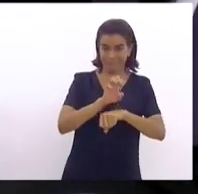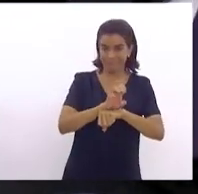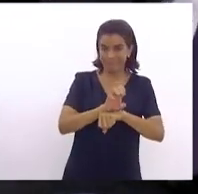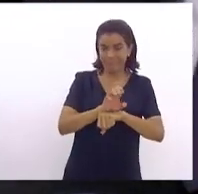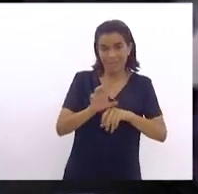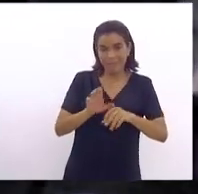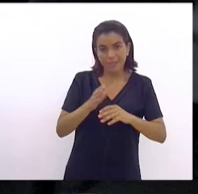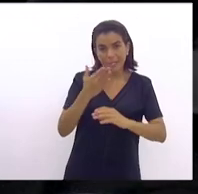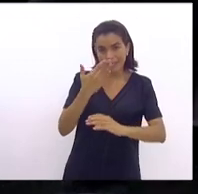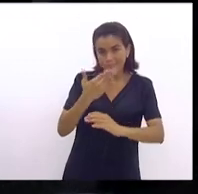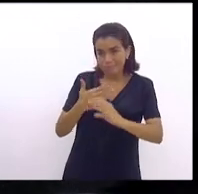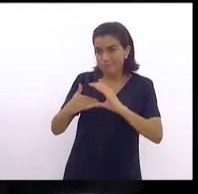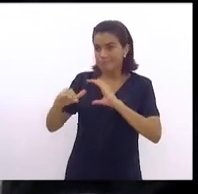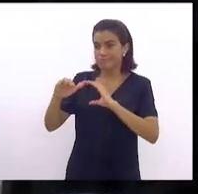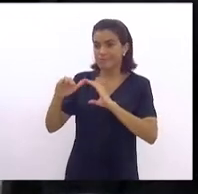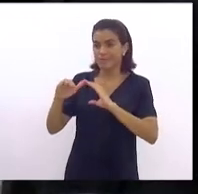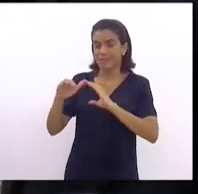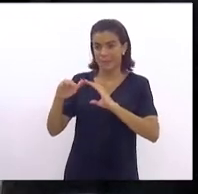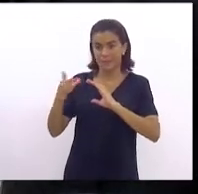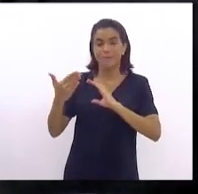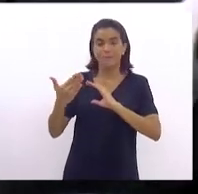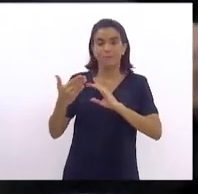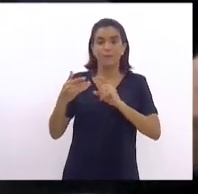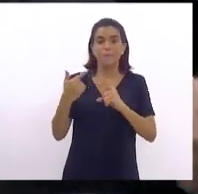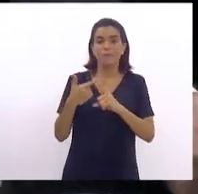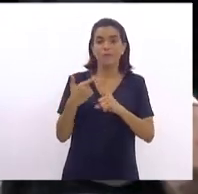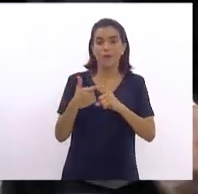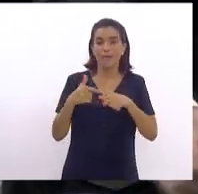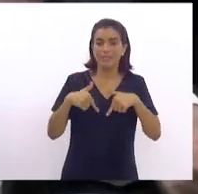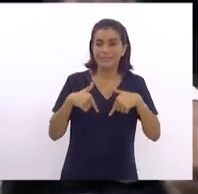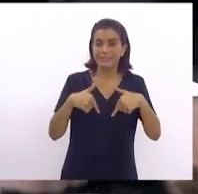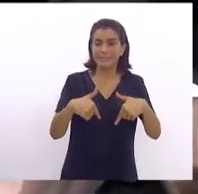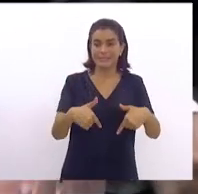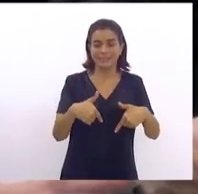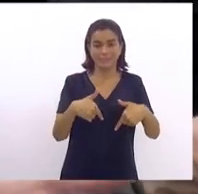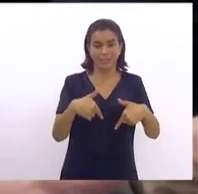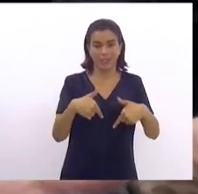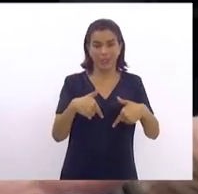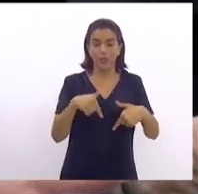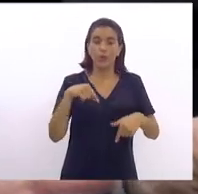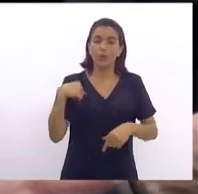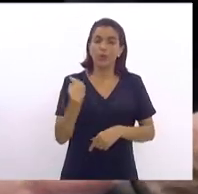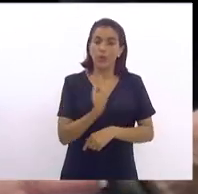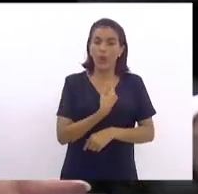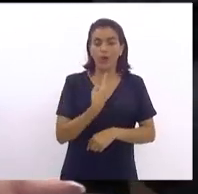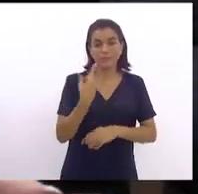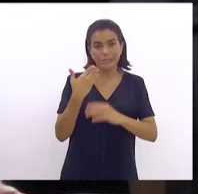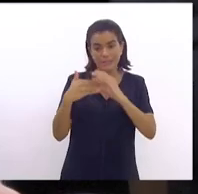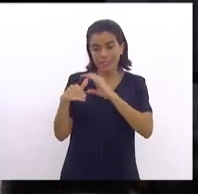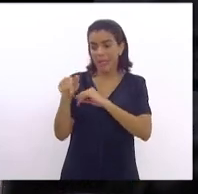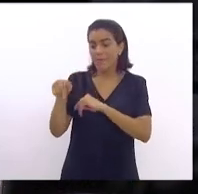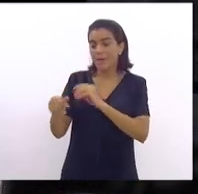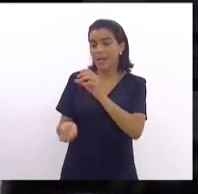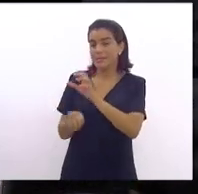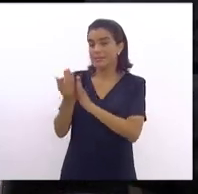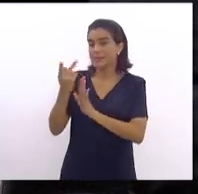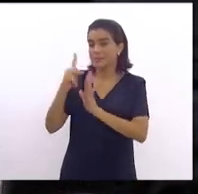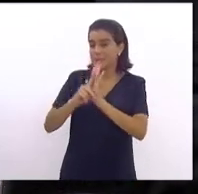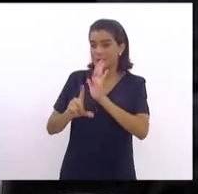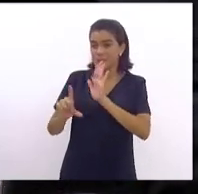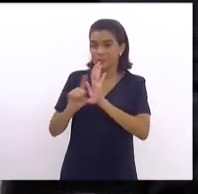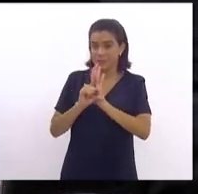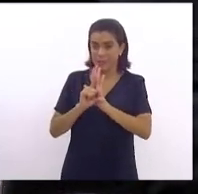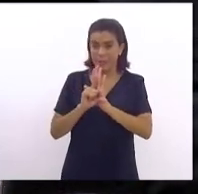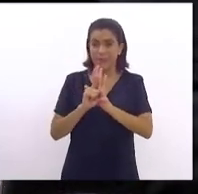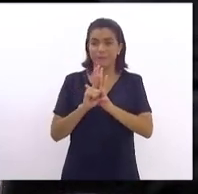eles encaminhem, então, não é, da iniciativa, aquilo que nós indicamos enquanto projeto de lei, não é? Assim